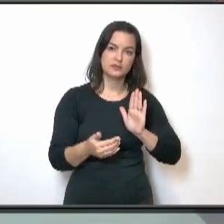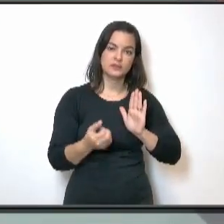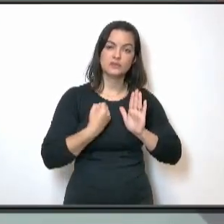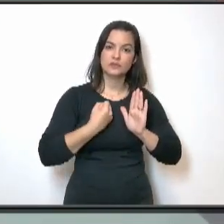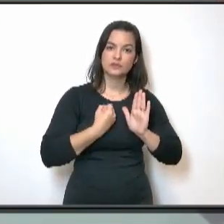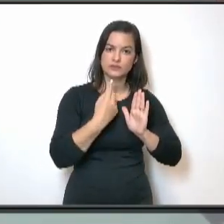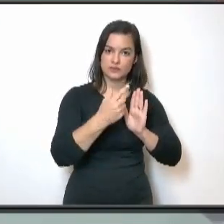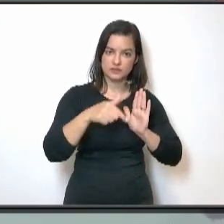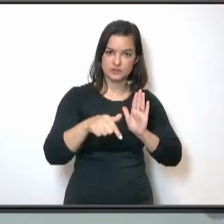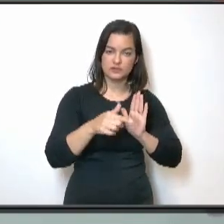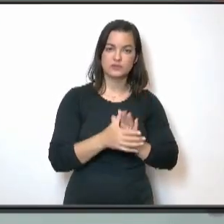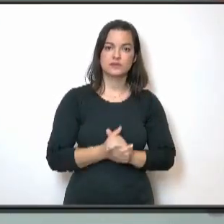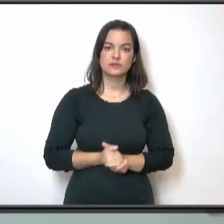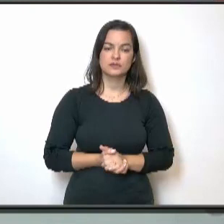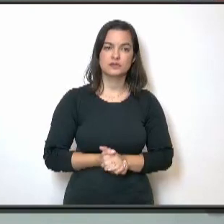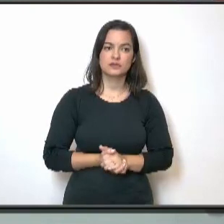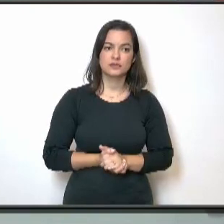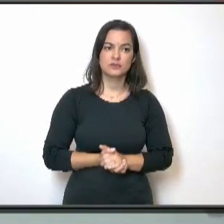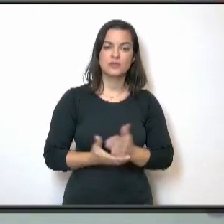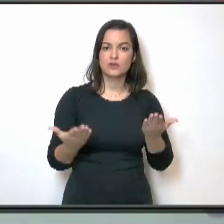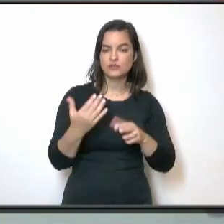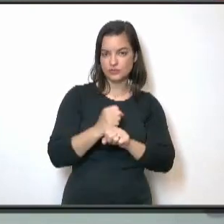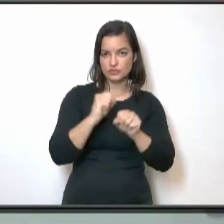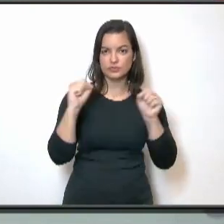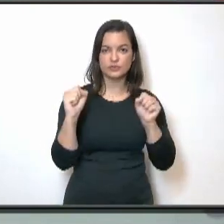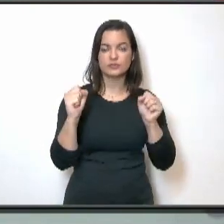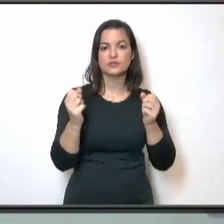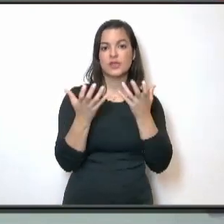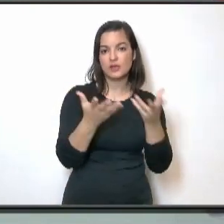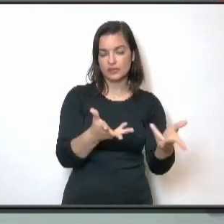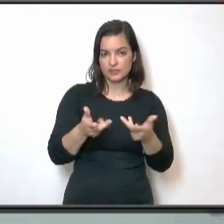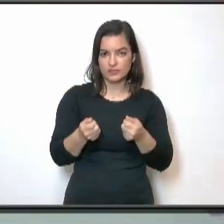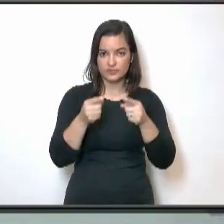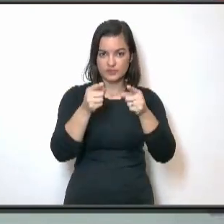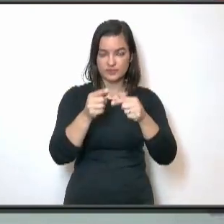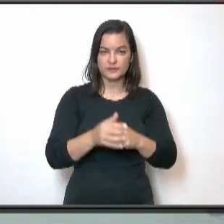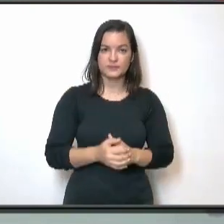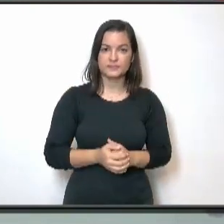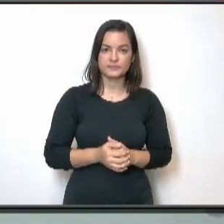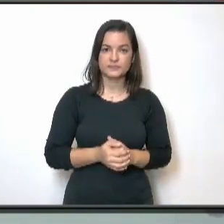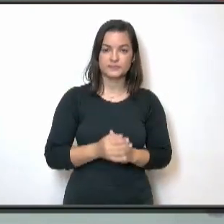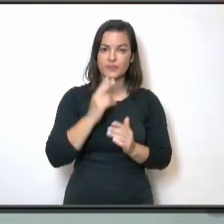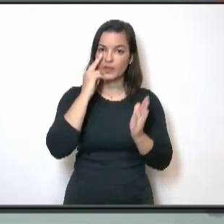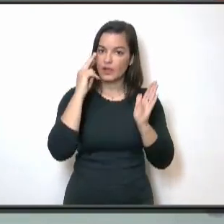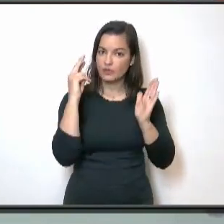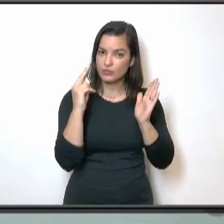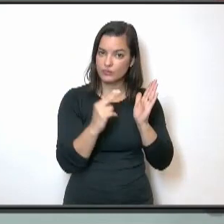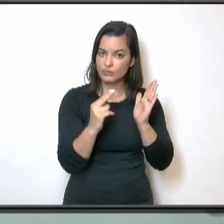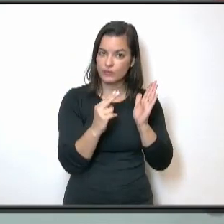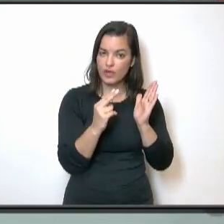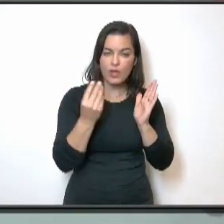número 17. E nessa manhã eu gostaria de convidar você a olharmos como